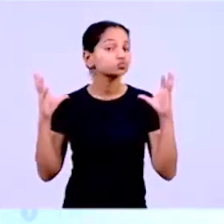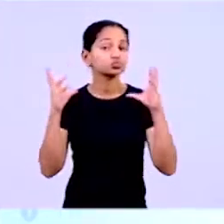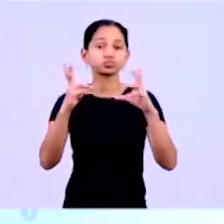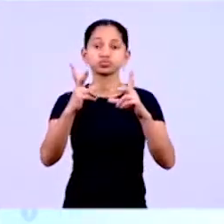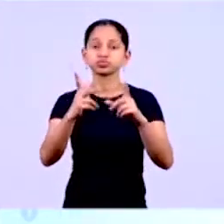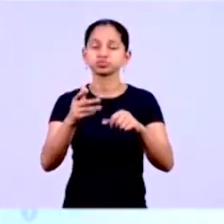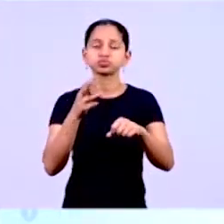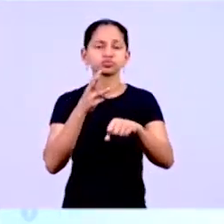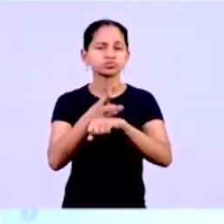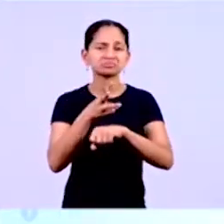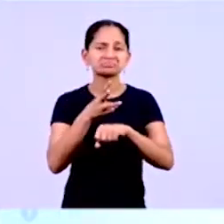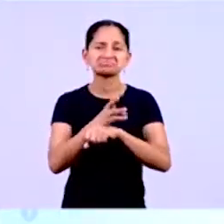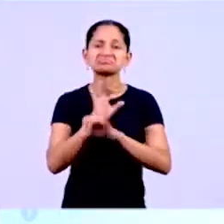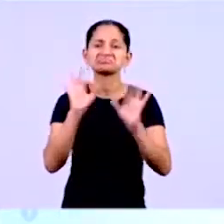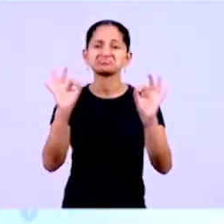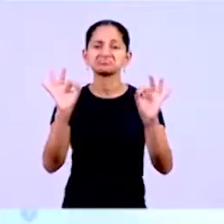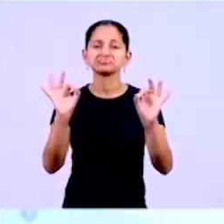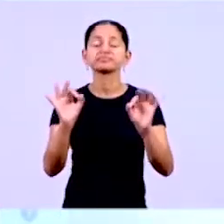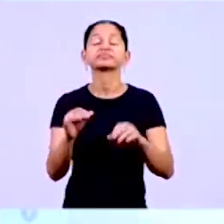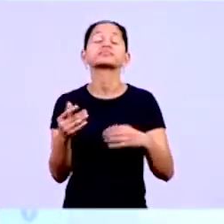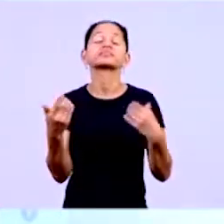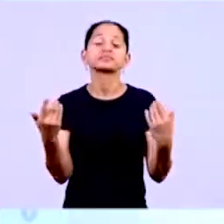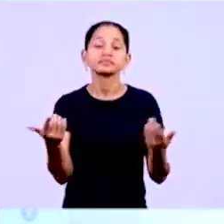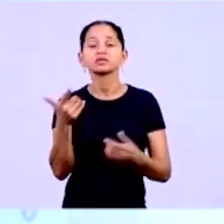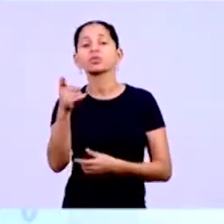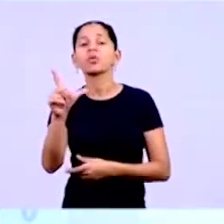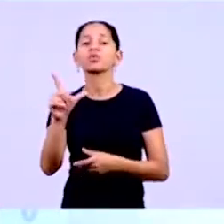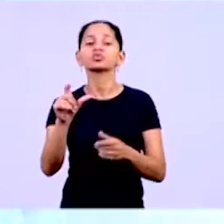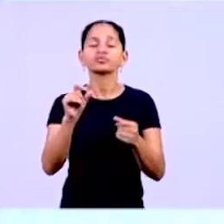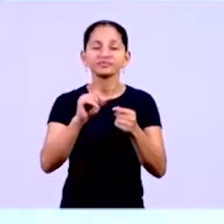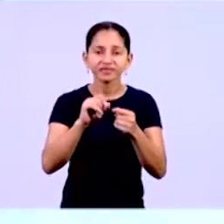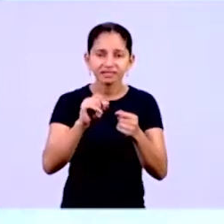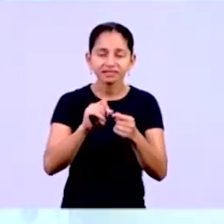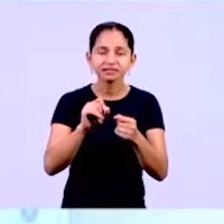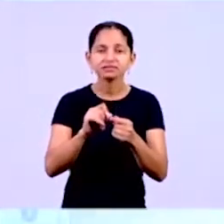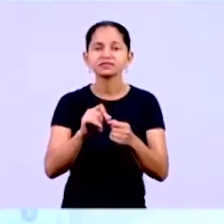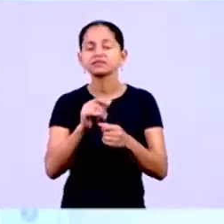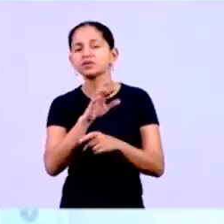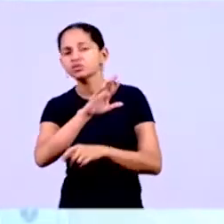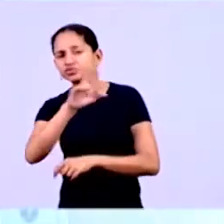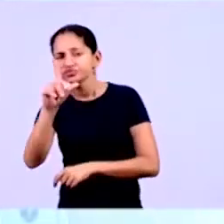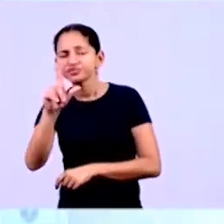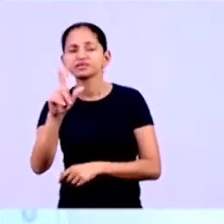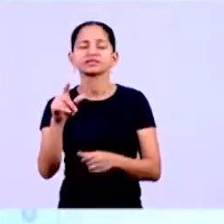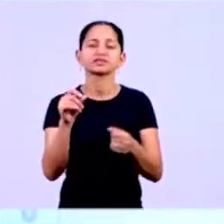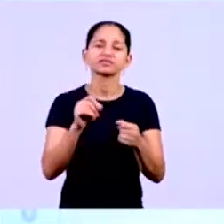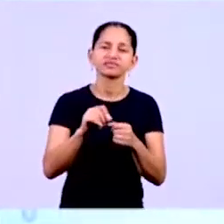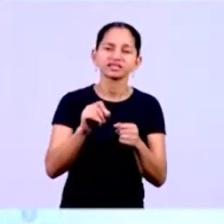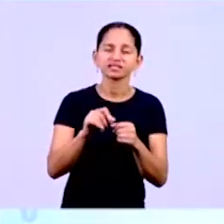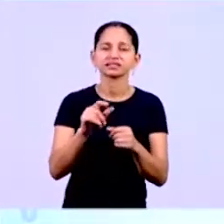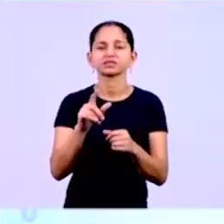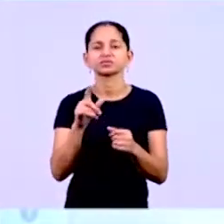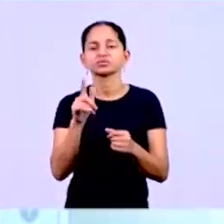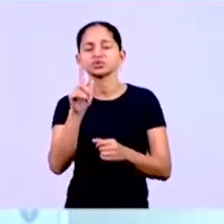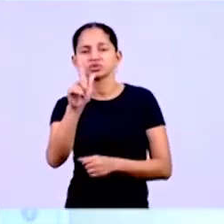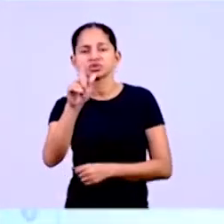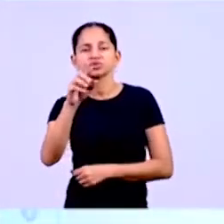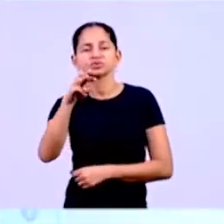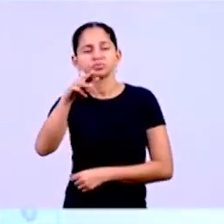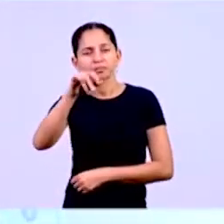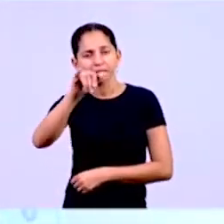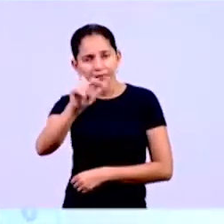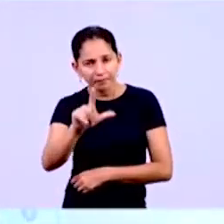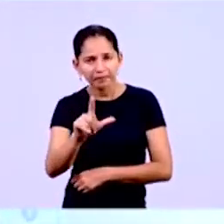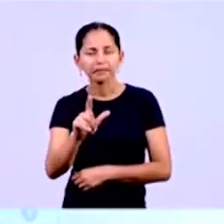vai acontecer no próximo ano? E outros serviços já estão se consolidando, como o Google, o serviço de e-mail, o